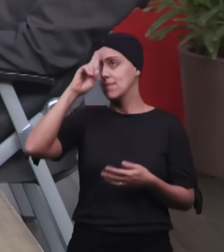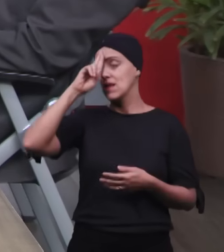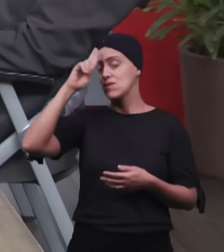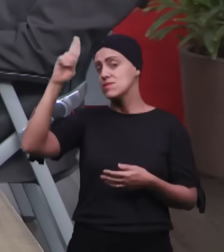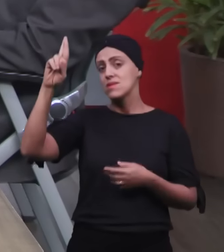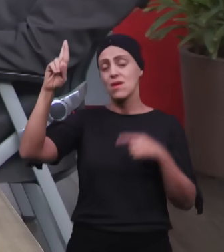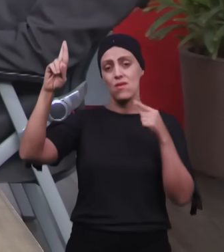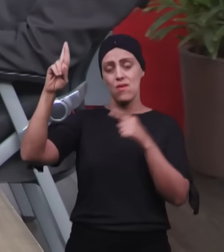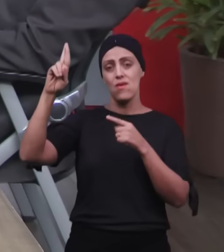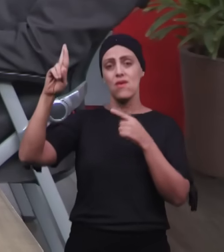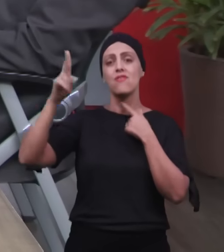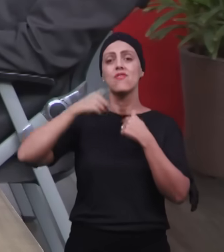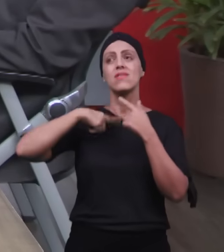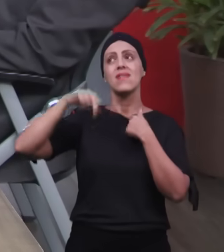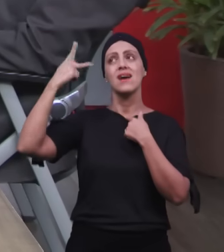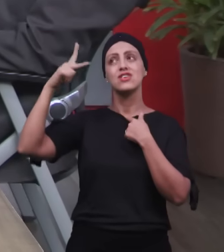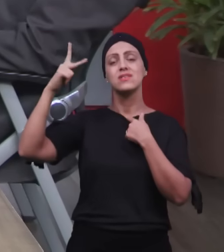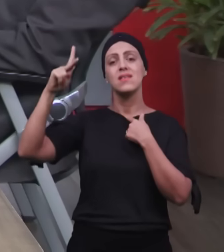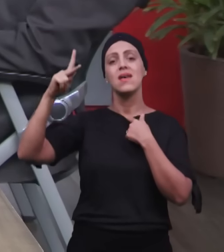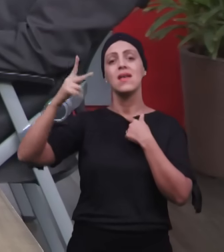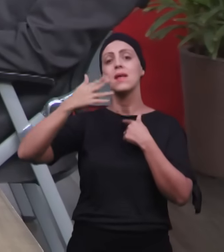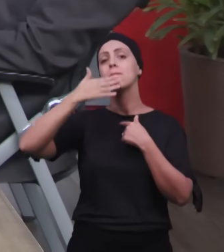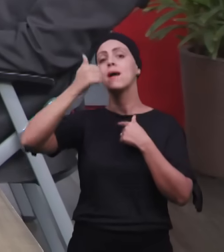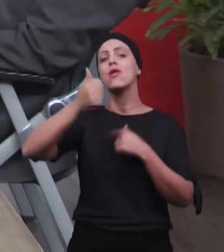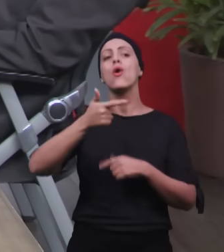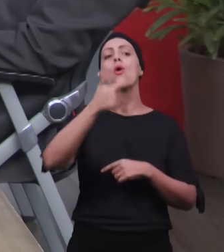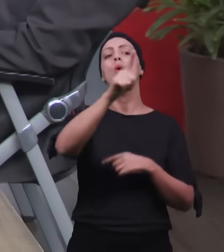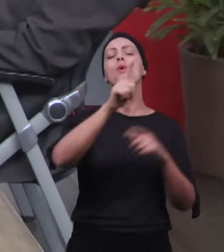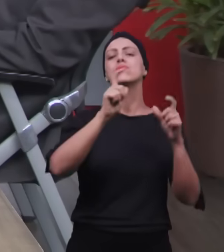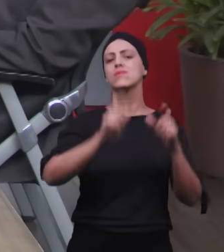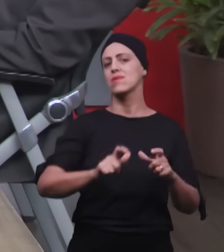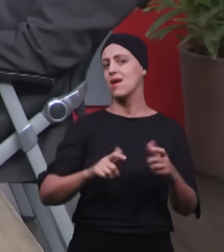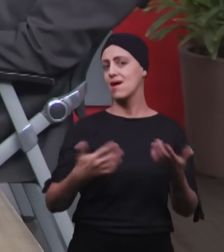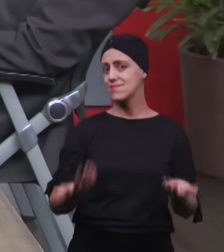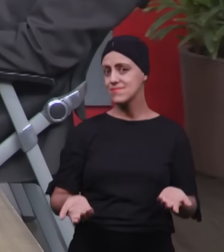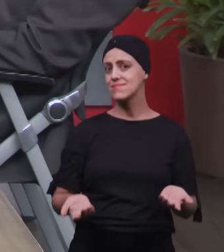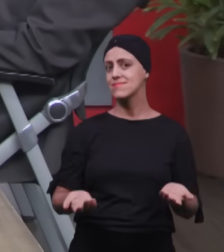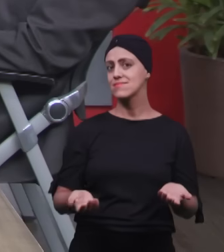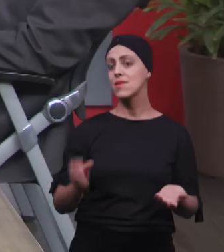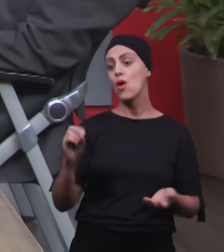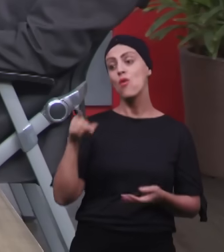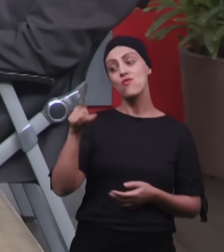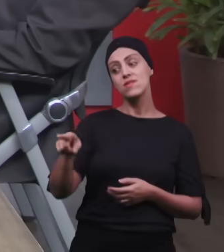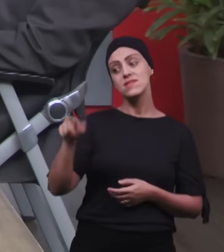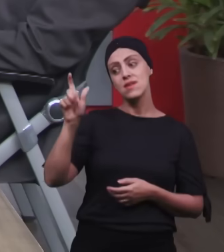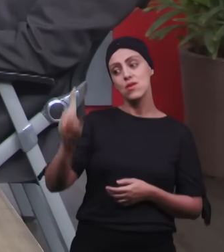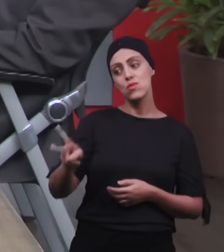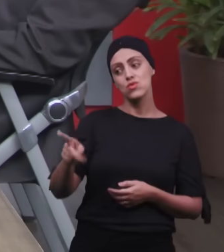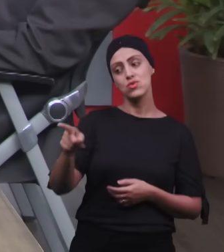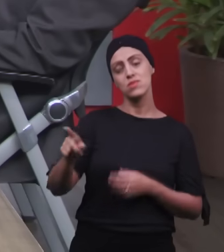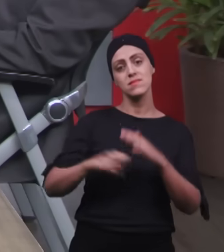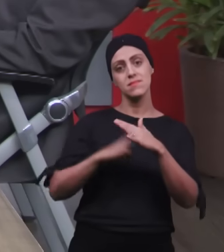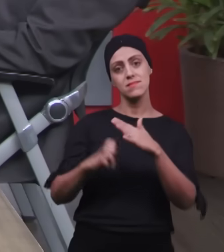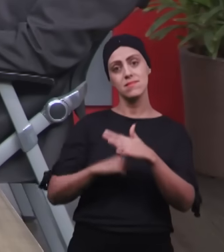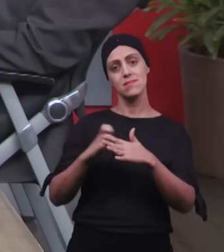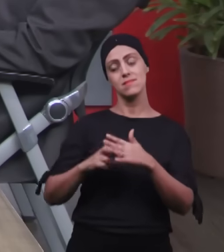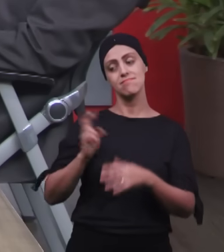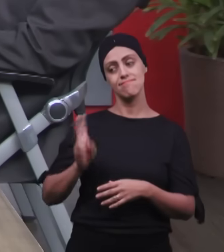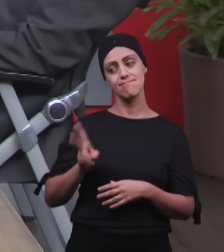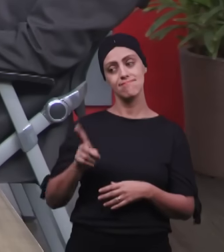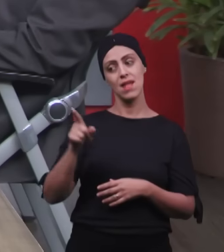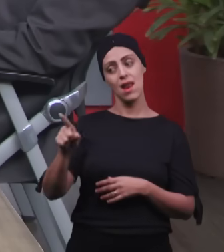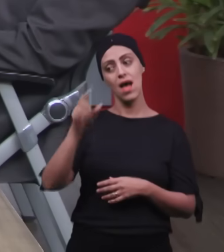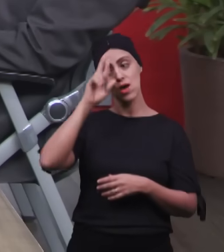para o senhor o melhor para você essa empresa que você está é aí que você vai crescer é aí que o senhor vai